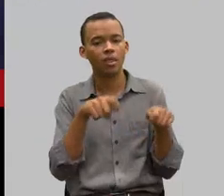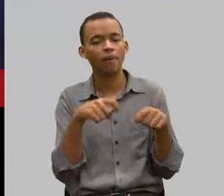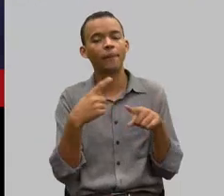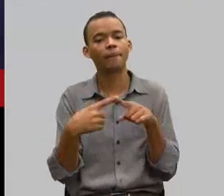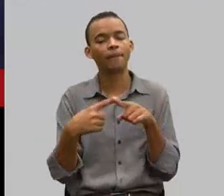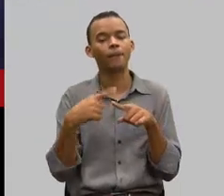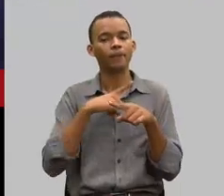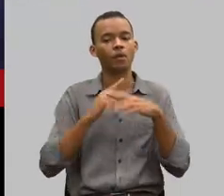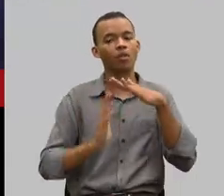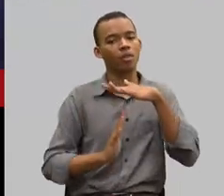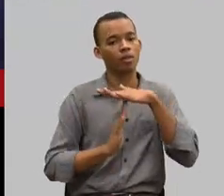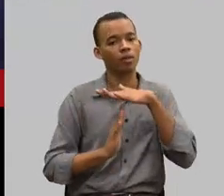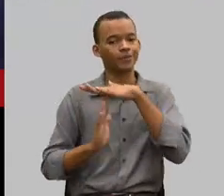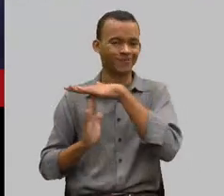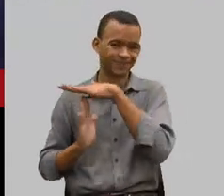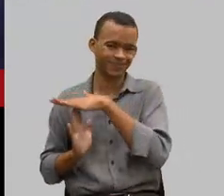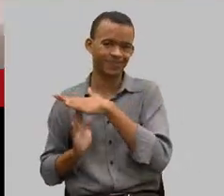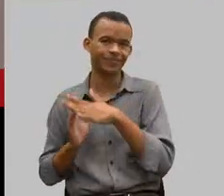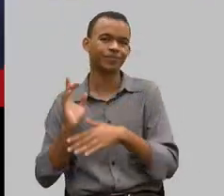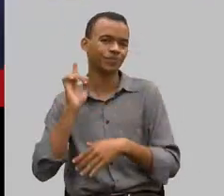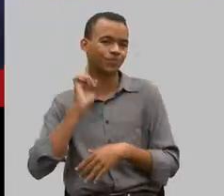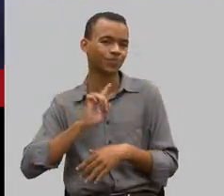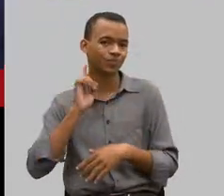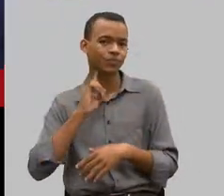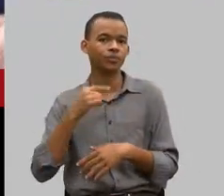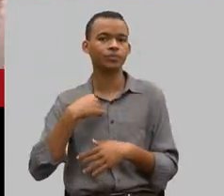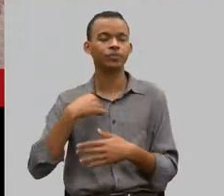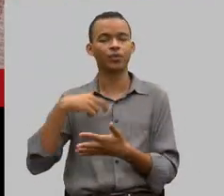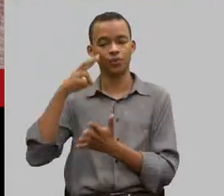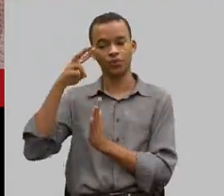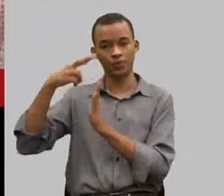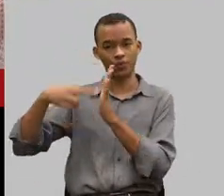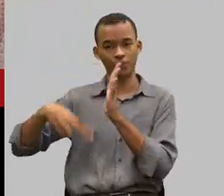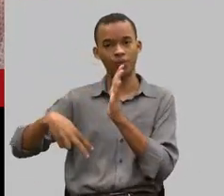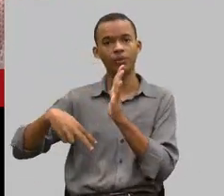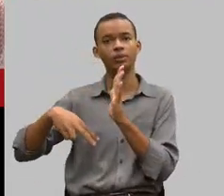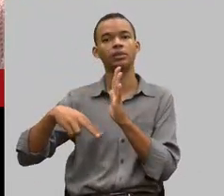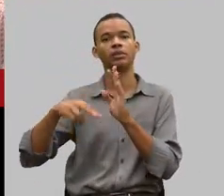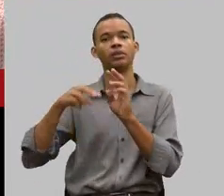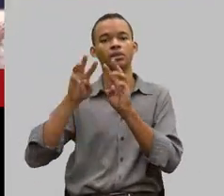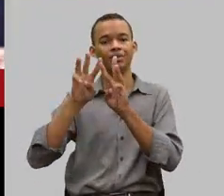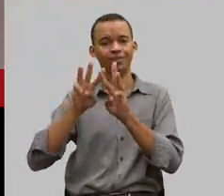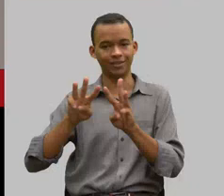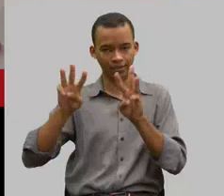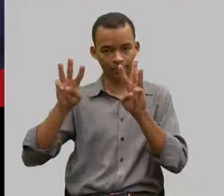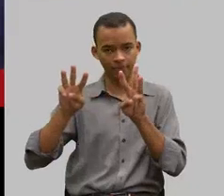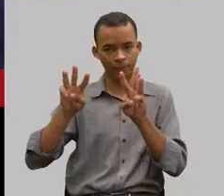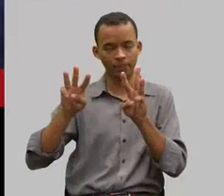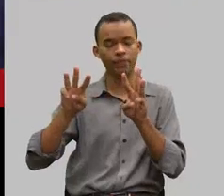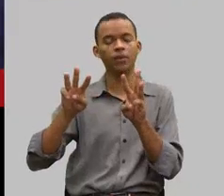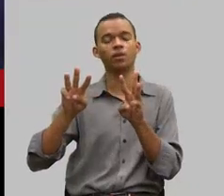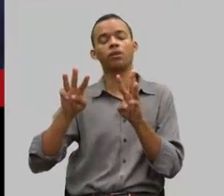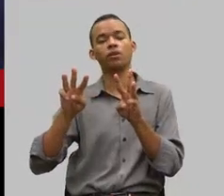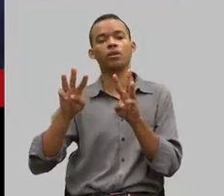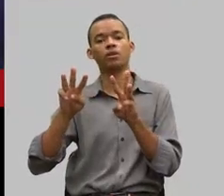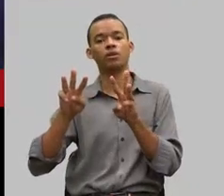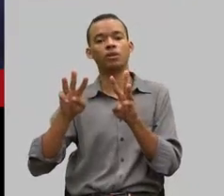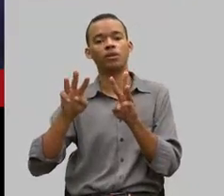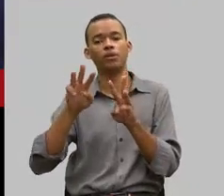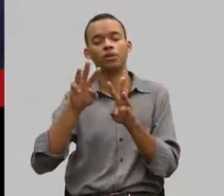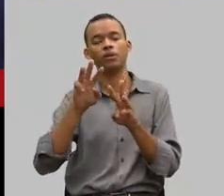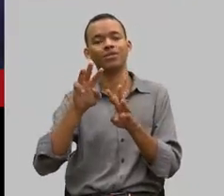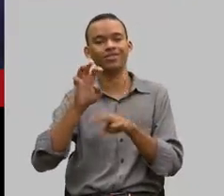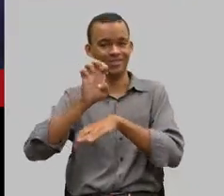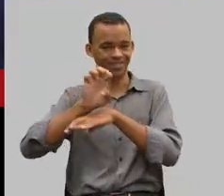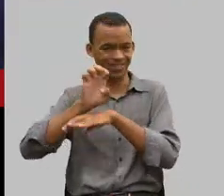o Estado tem eu acabei de ler uma matéria do tá no estado de Minas lá no blog do Orion nos Lembrando que tem